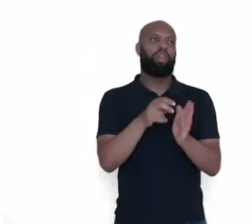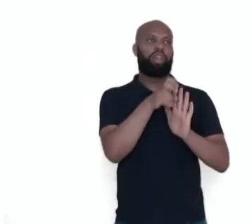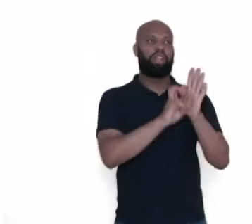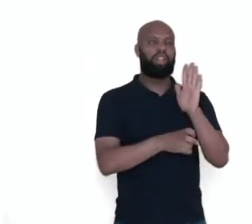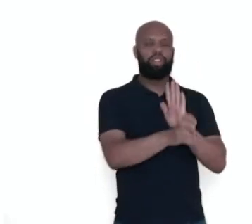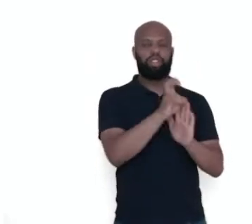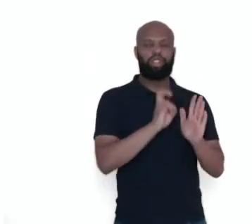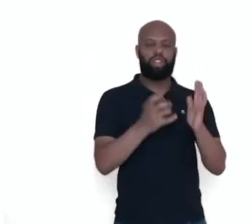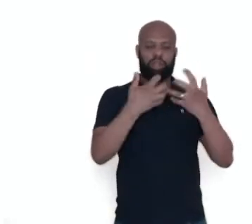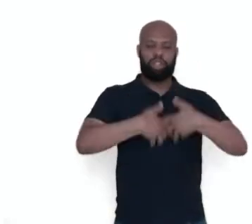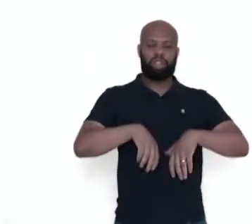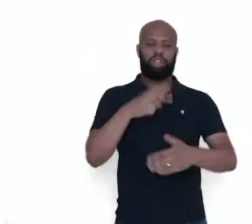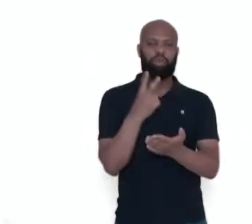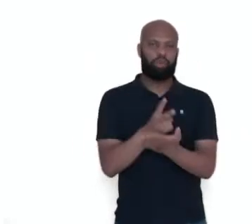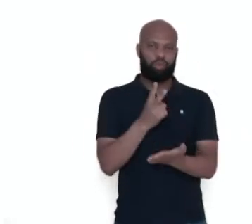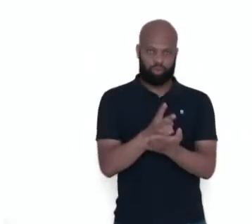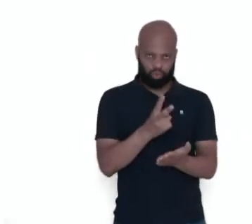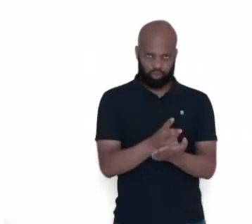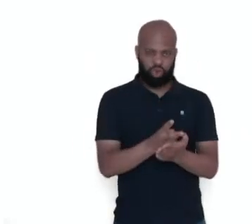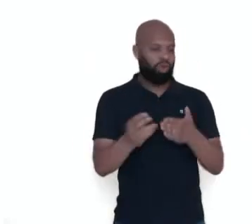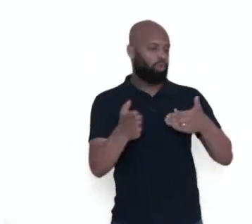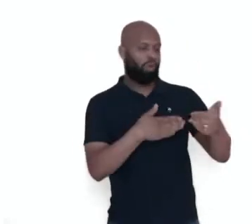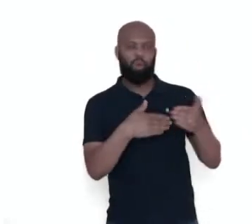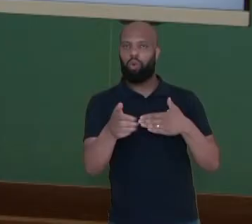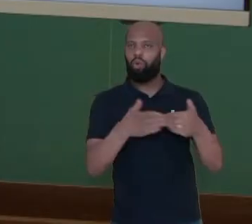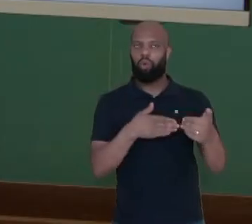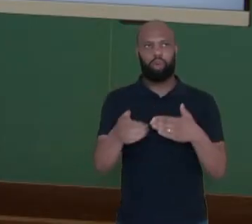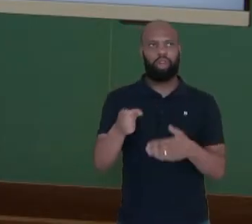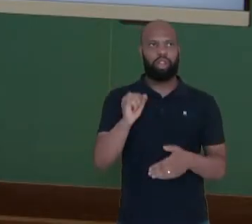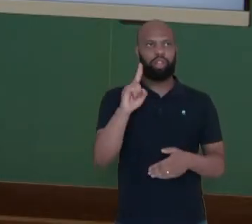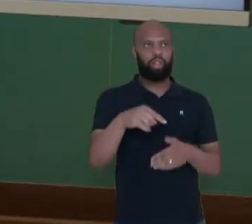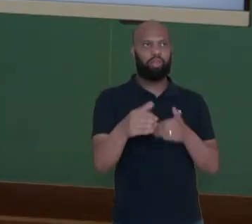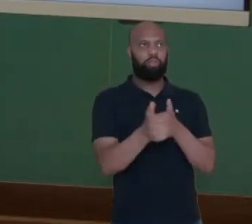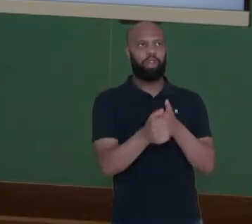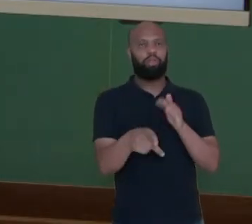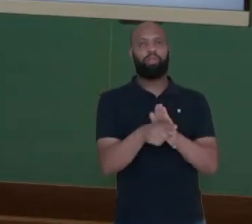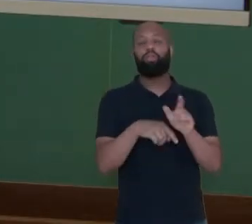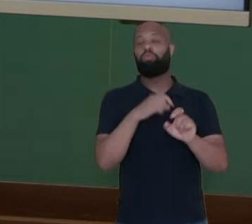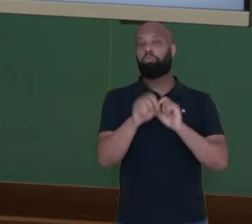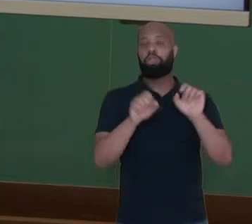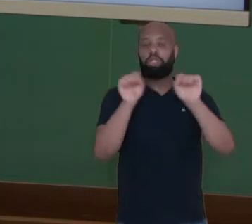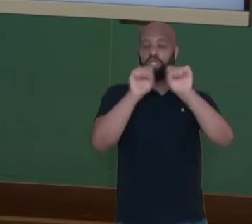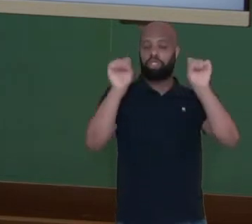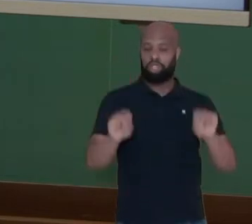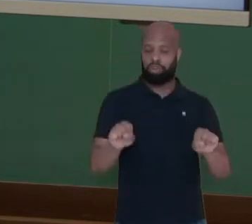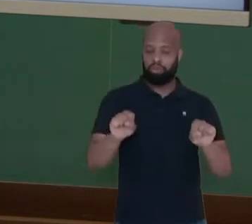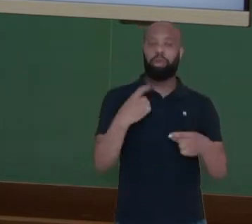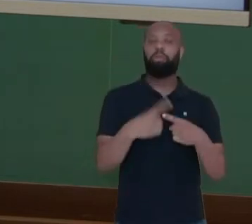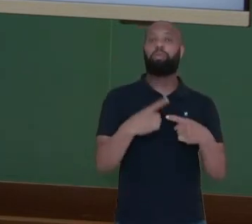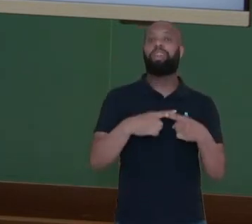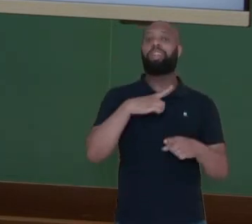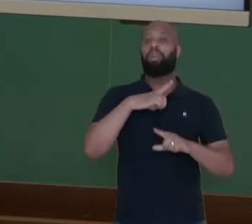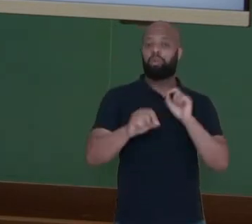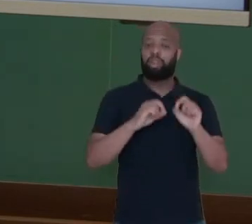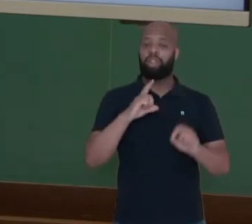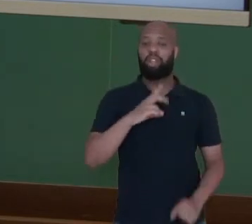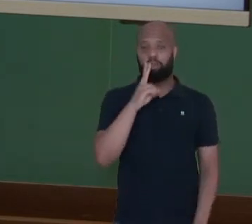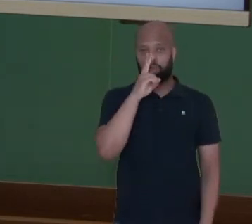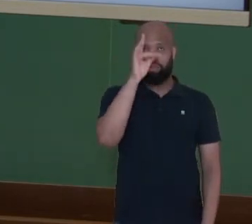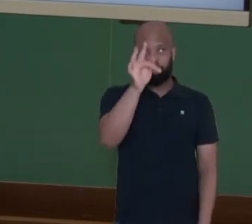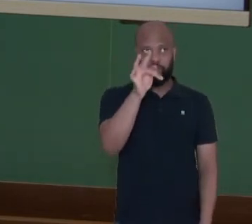total permanece constante, qualquer que seja a transformação do sistema, porque existe a atuação de uma